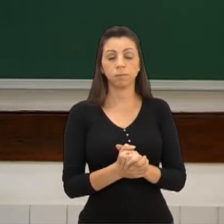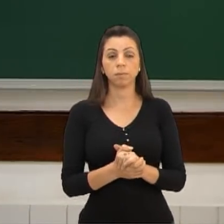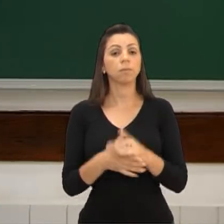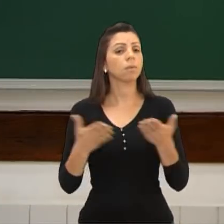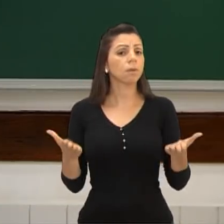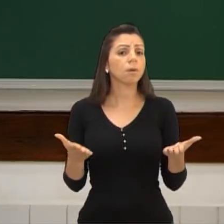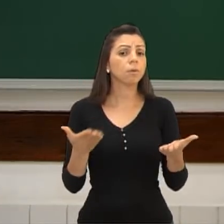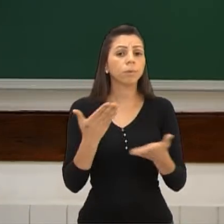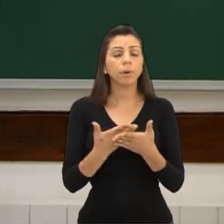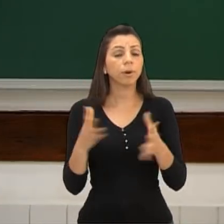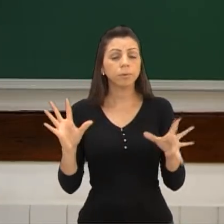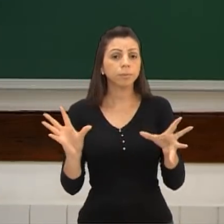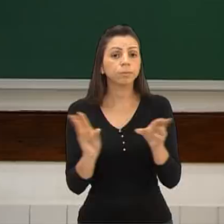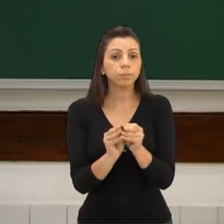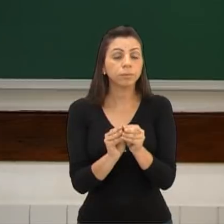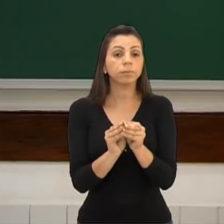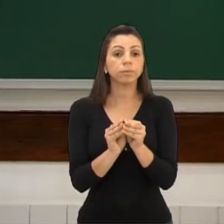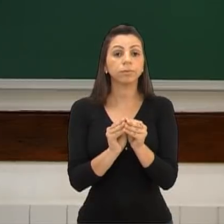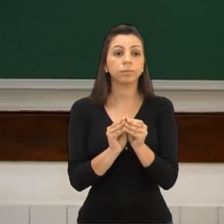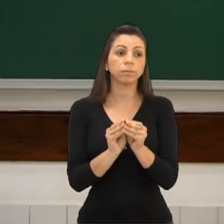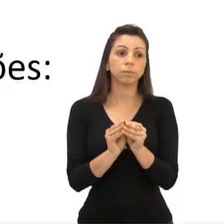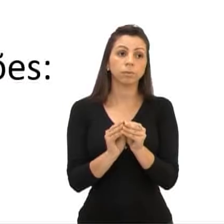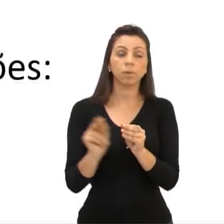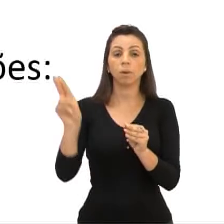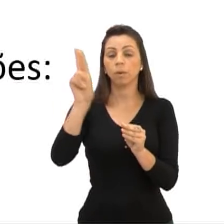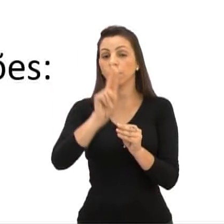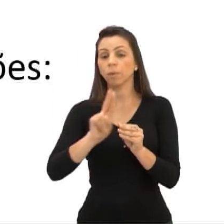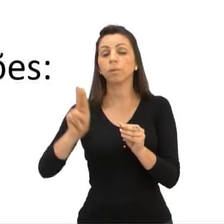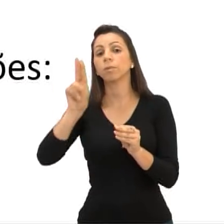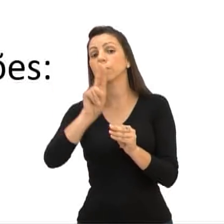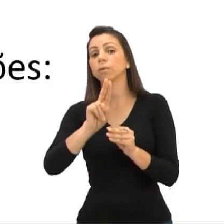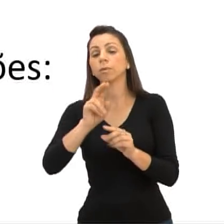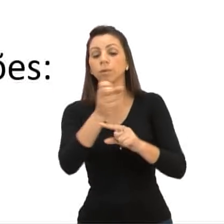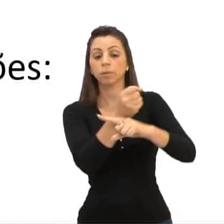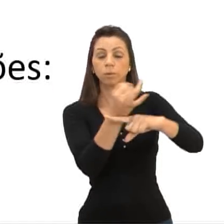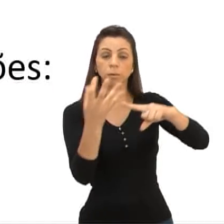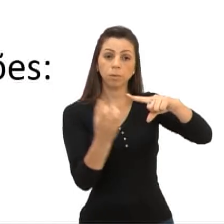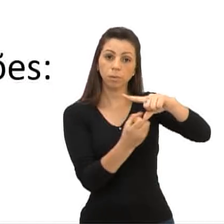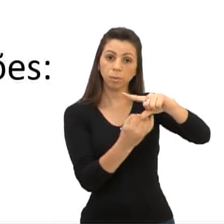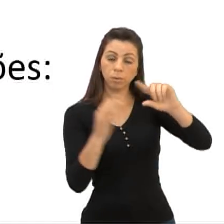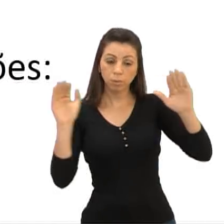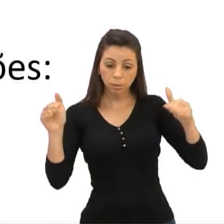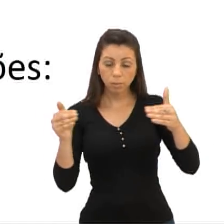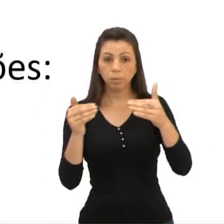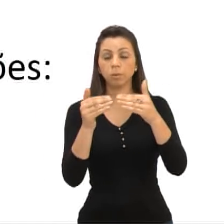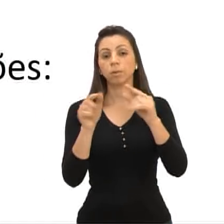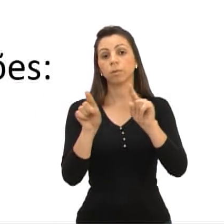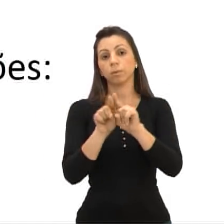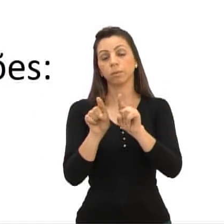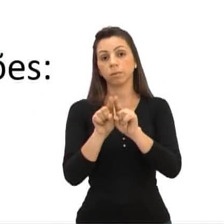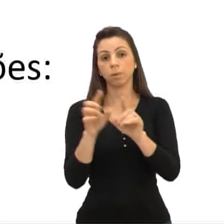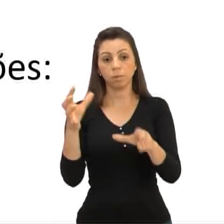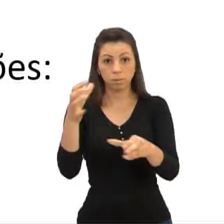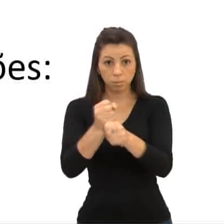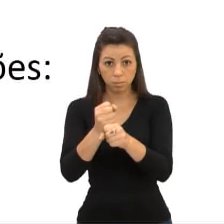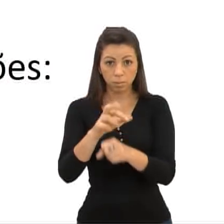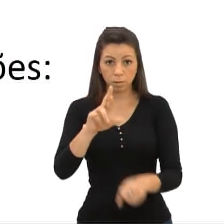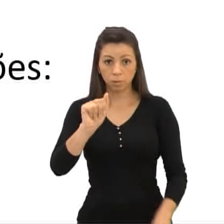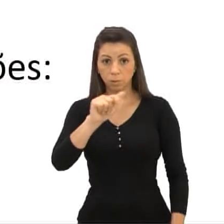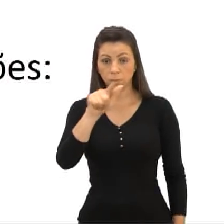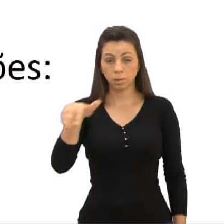de hoje, podemos utilizar as frações equivalentes no cálculo da razão, uma